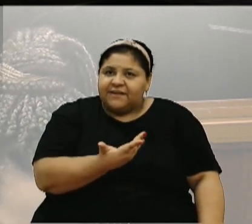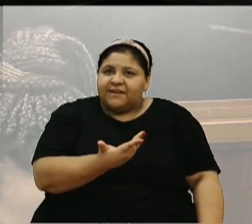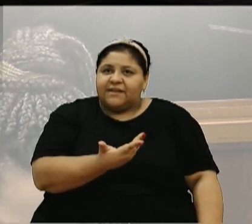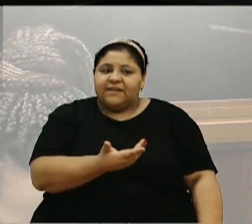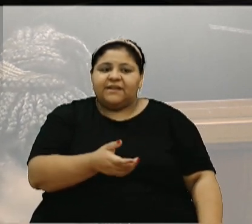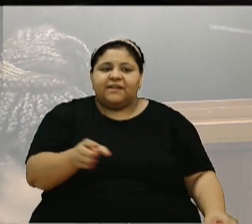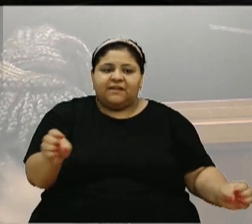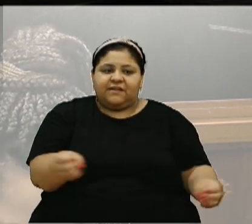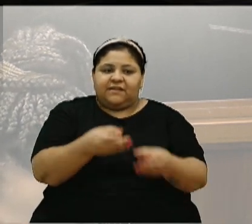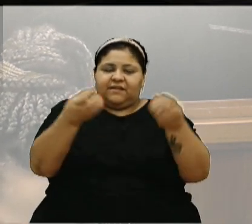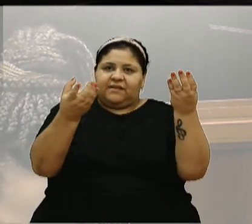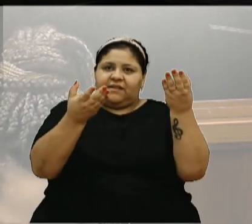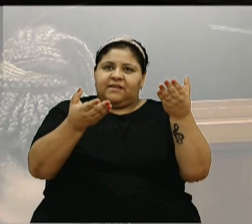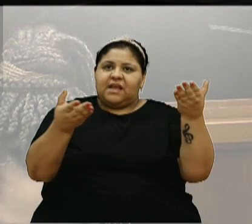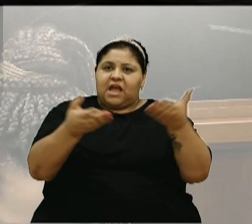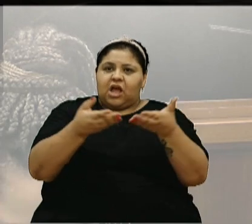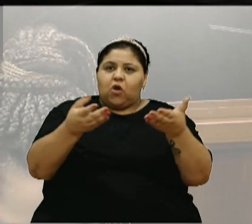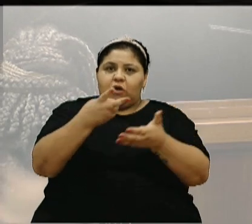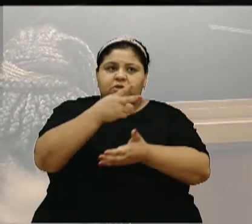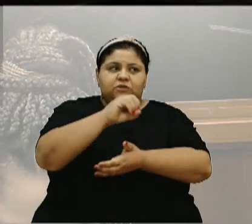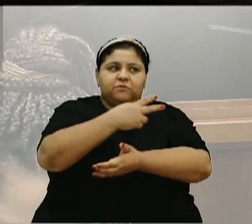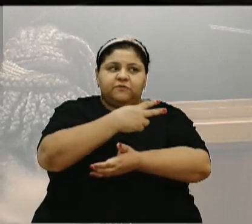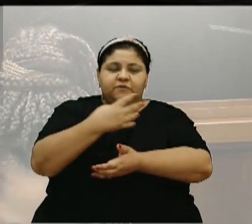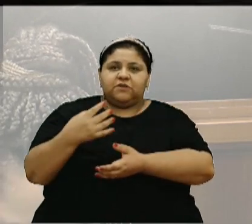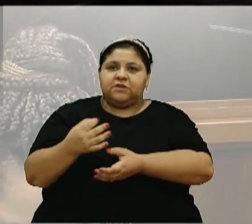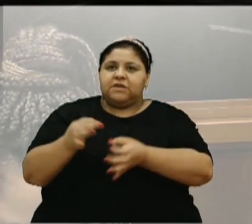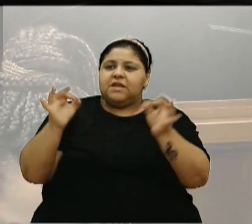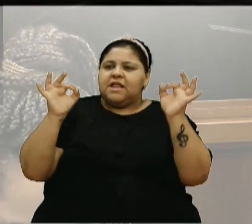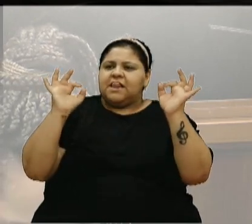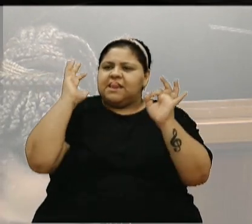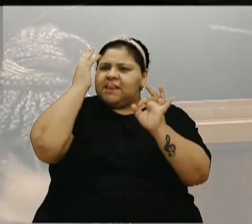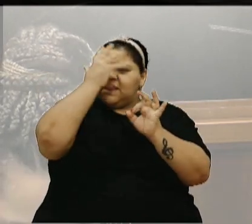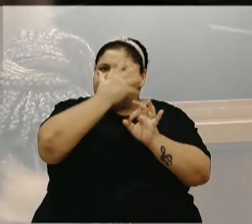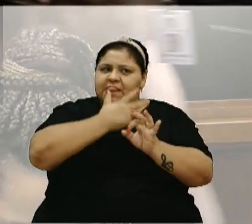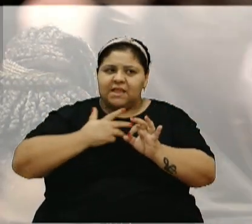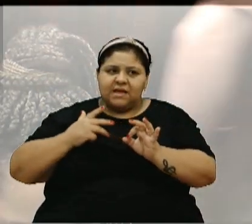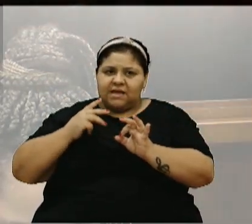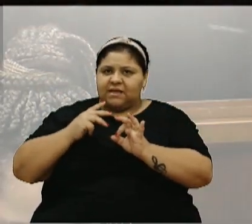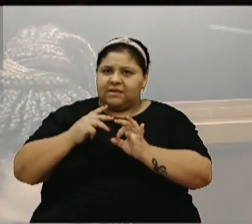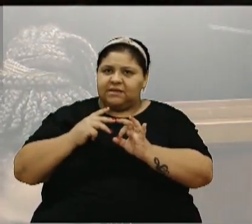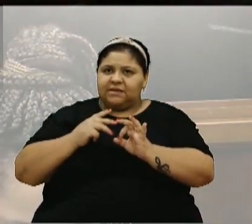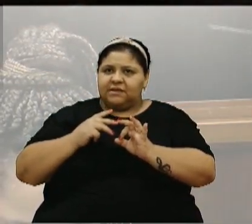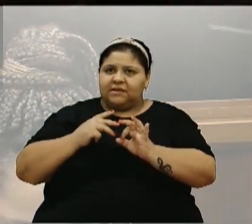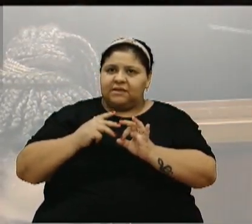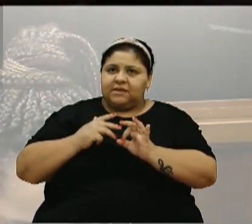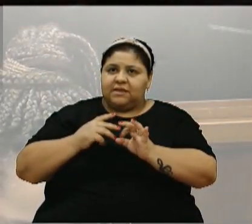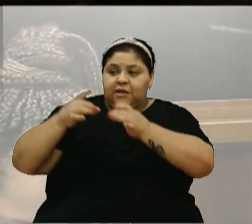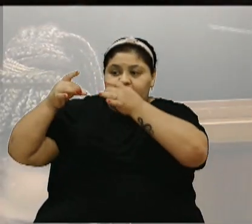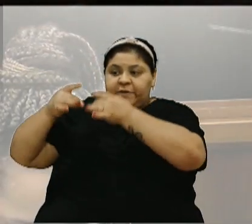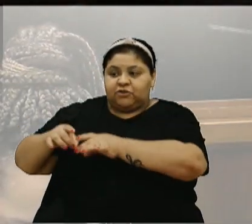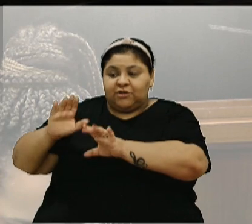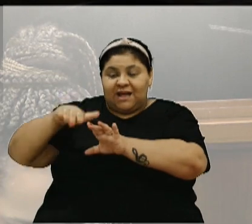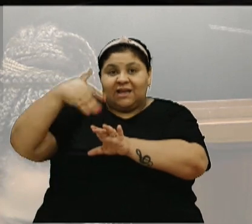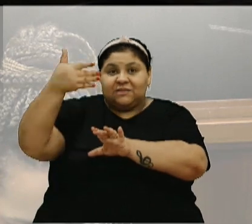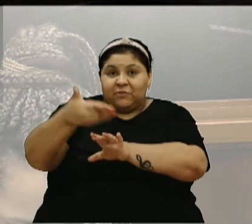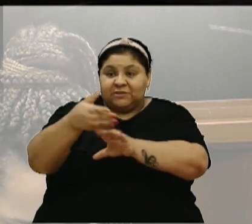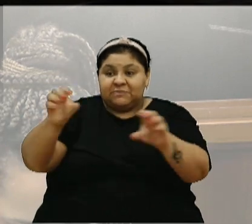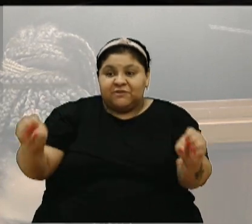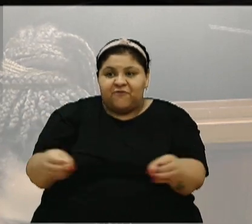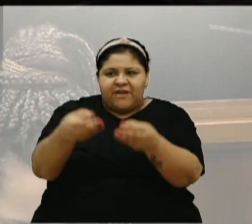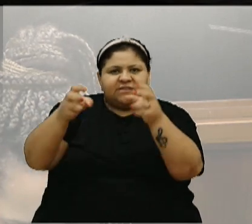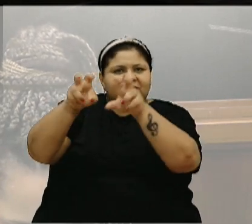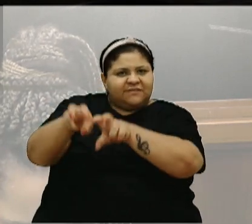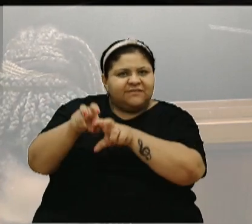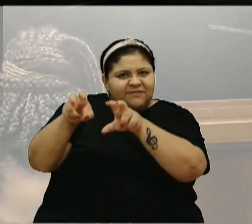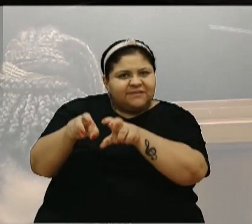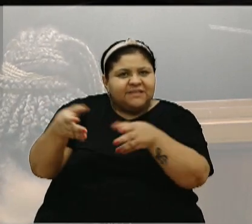agora em 24, maravilhosa, e comprometer 3, 4 festas depois. Feio, né? Já pensou fazer